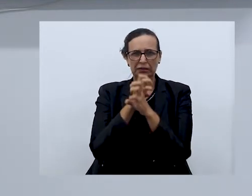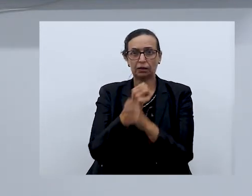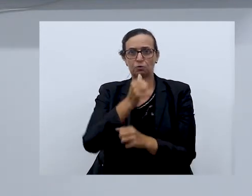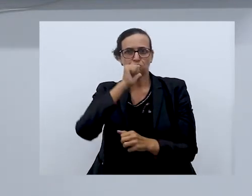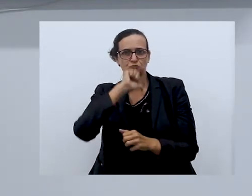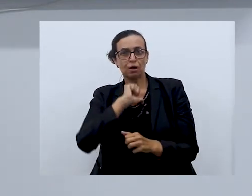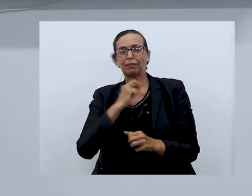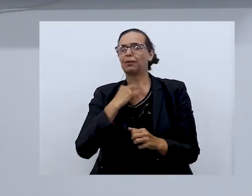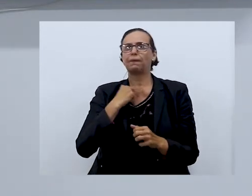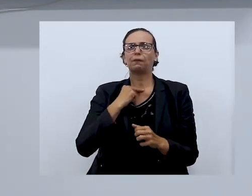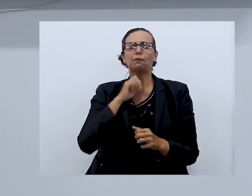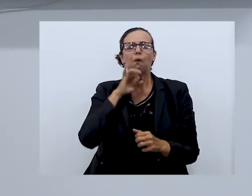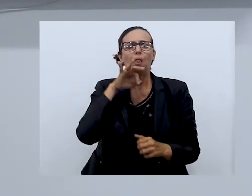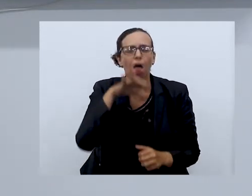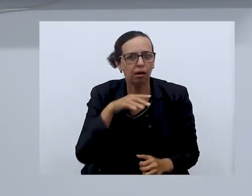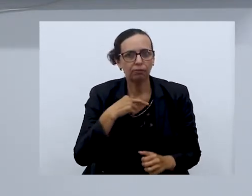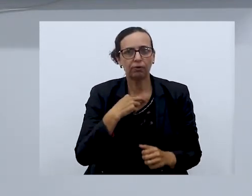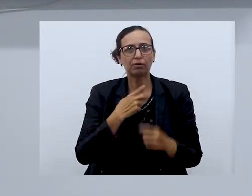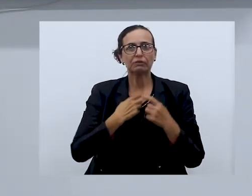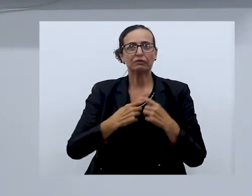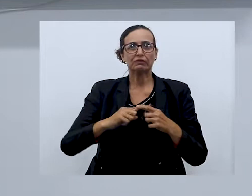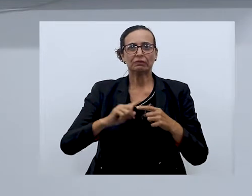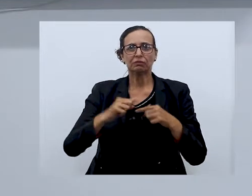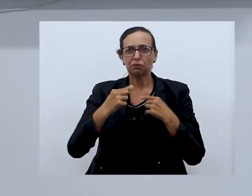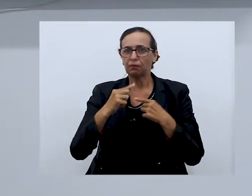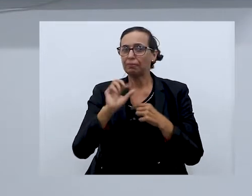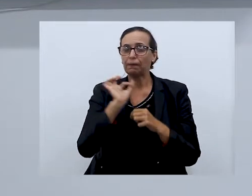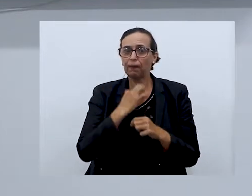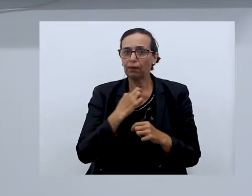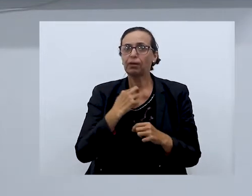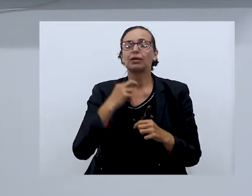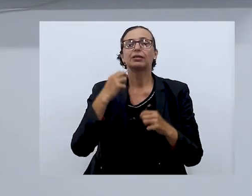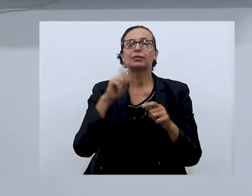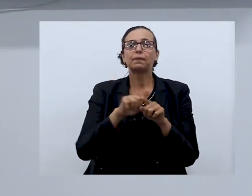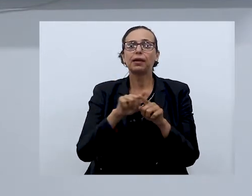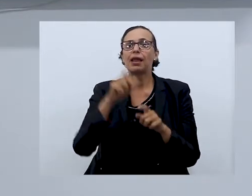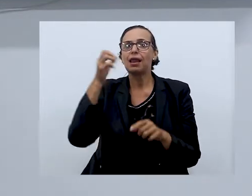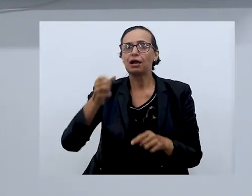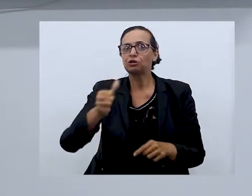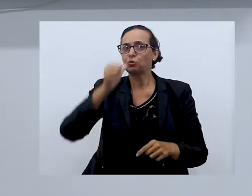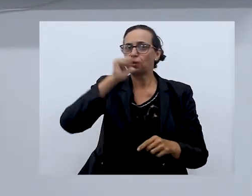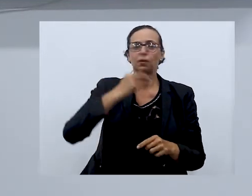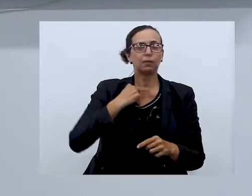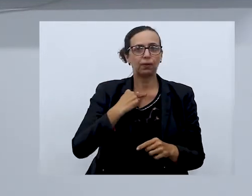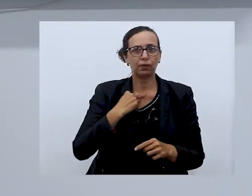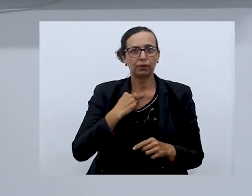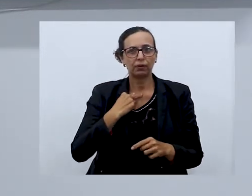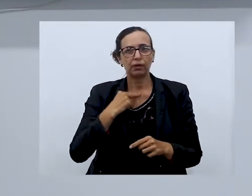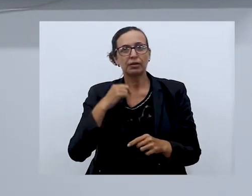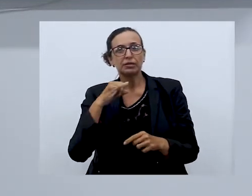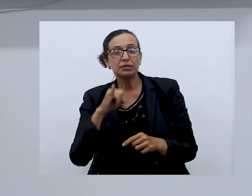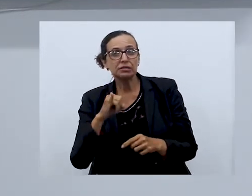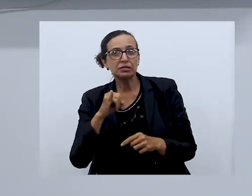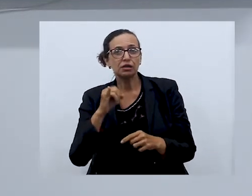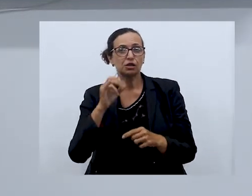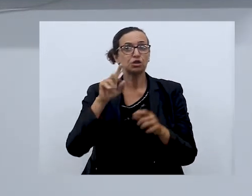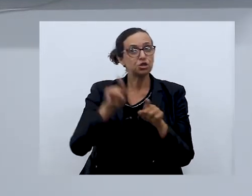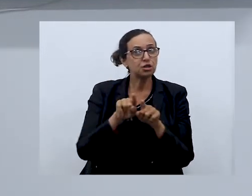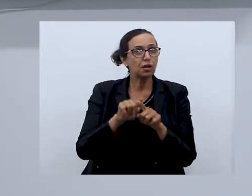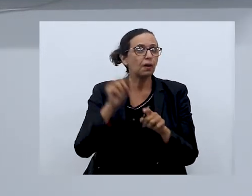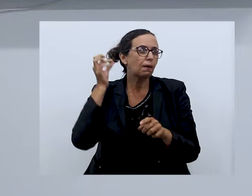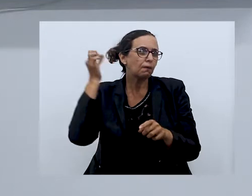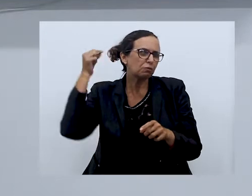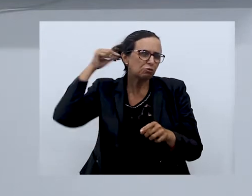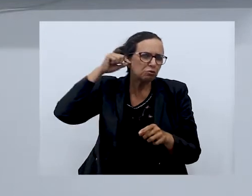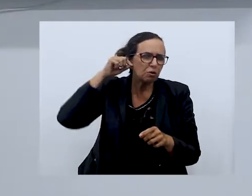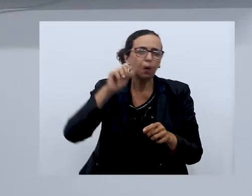Não provocar vômito ou tomar leite em caso de ingestão de substâncias tóxicas. E não insistir em remover objetos de nariz ou